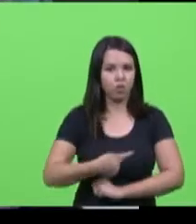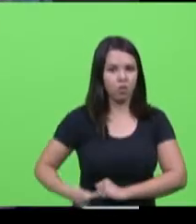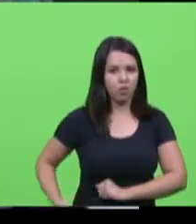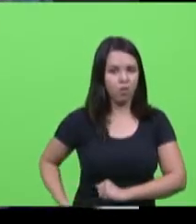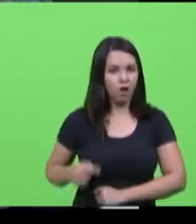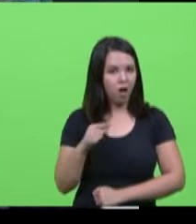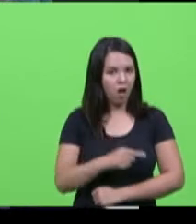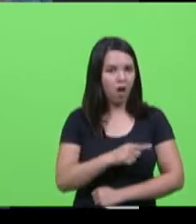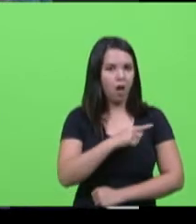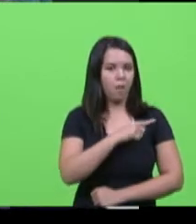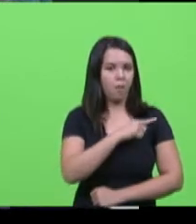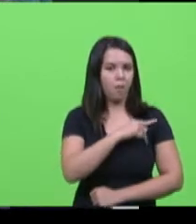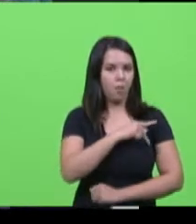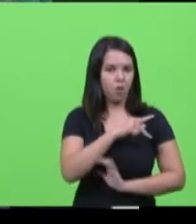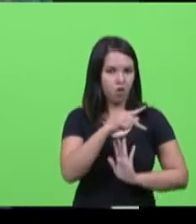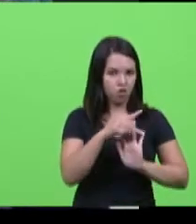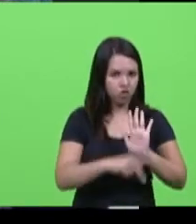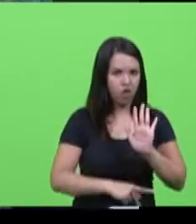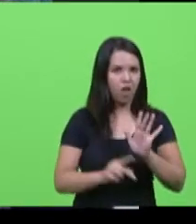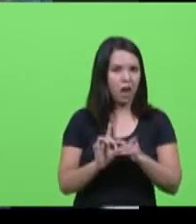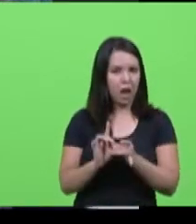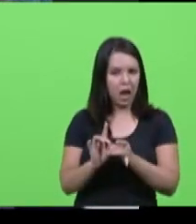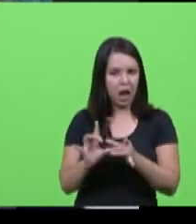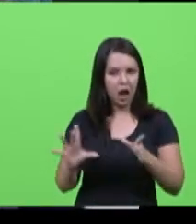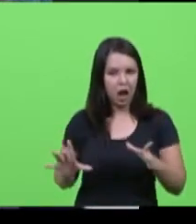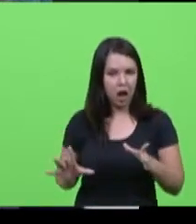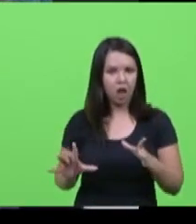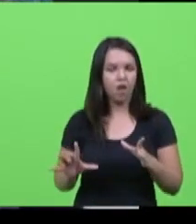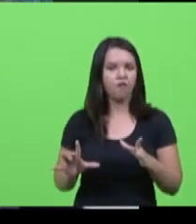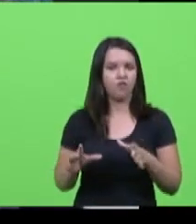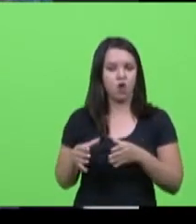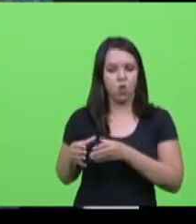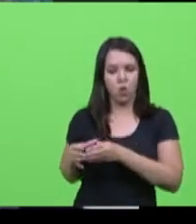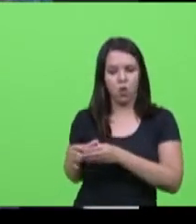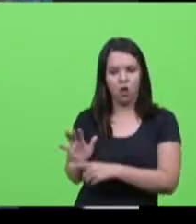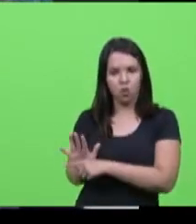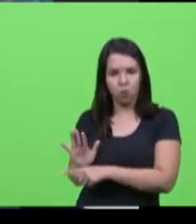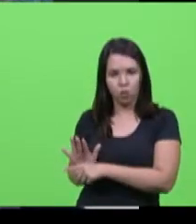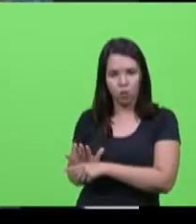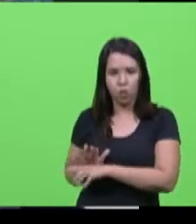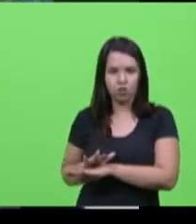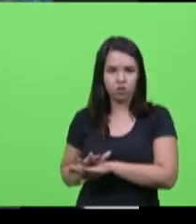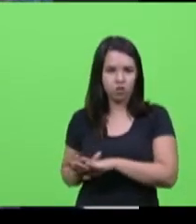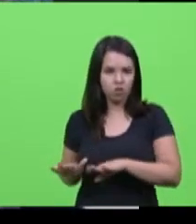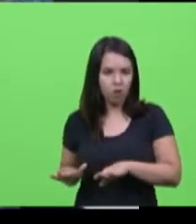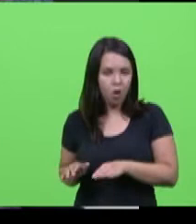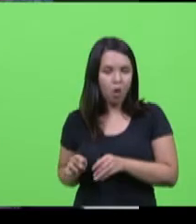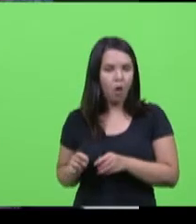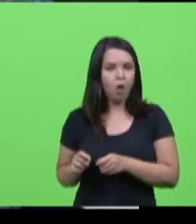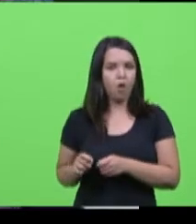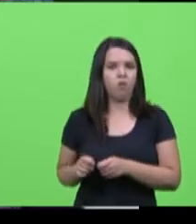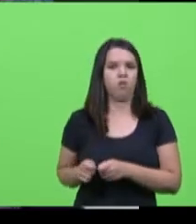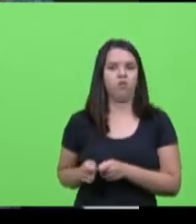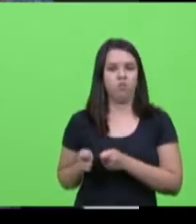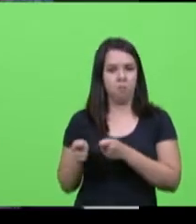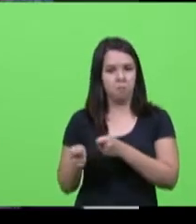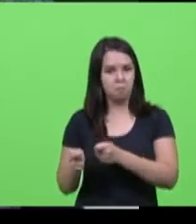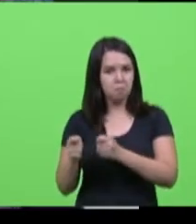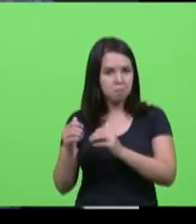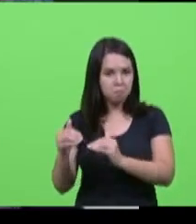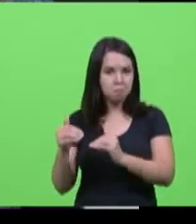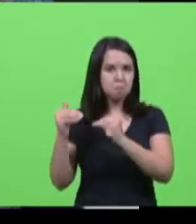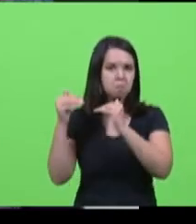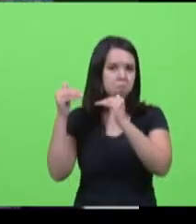projeto autoriza a se fazer algo de forma unilateral e sem o convencimento das autoridades. Com esse